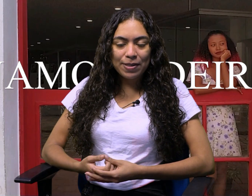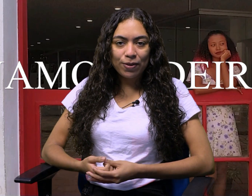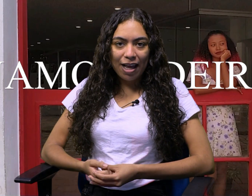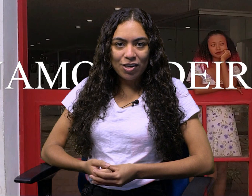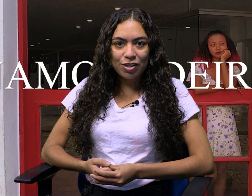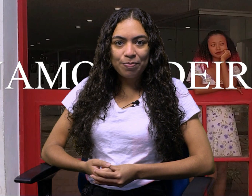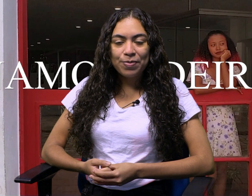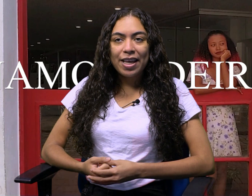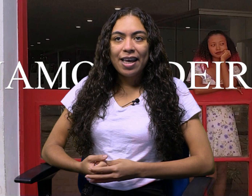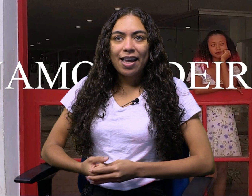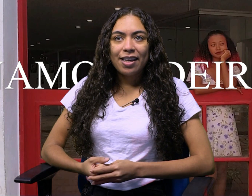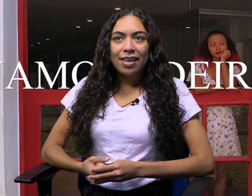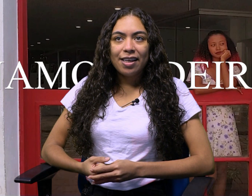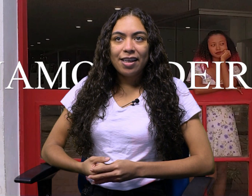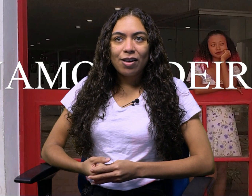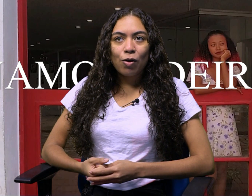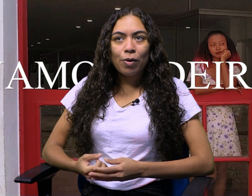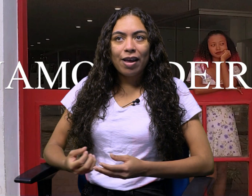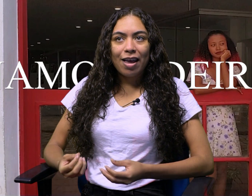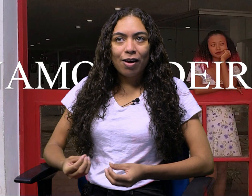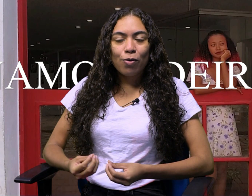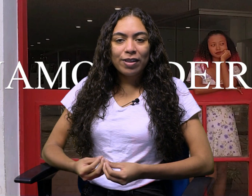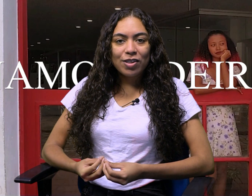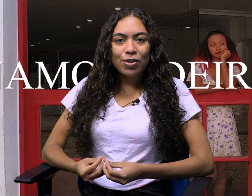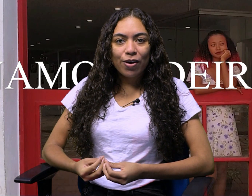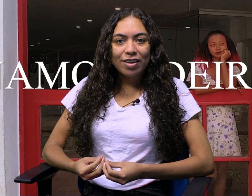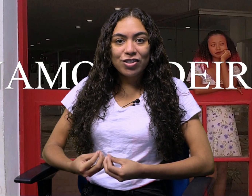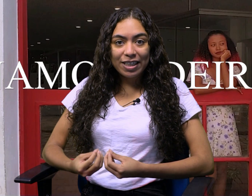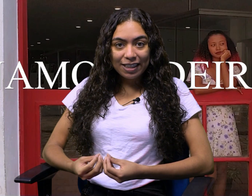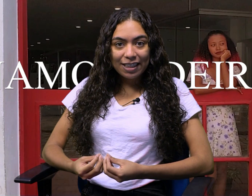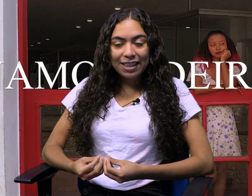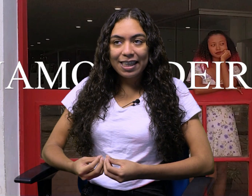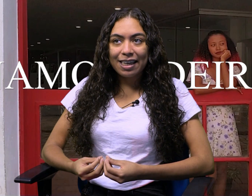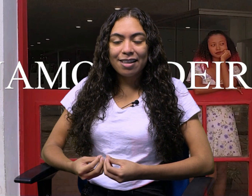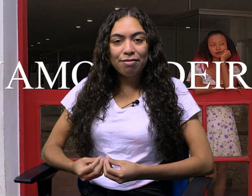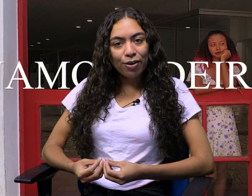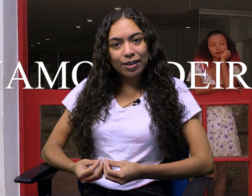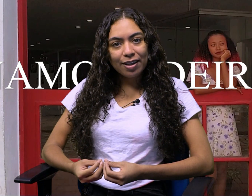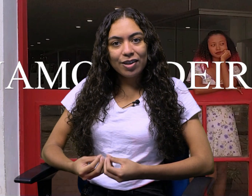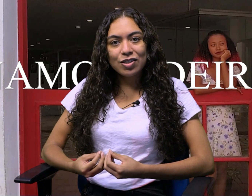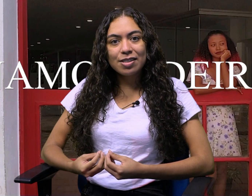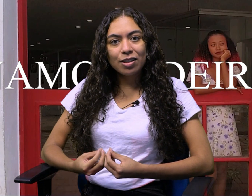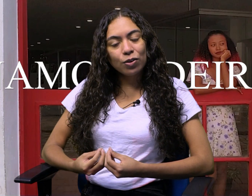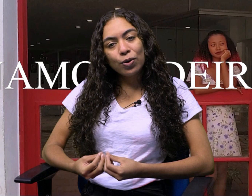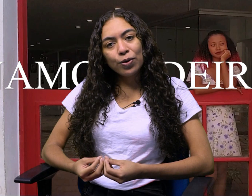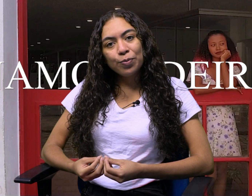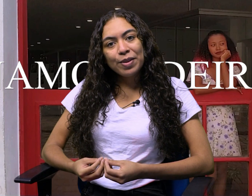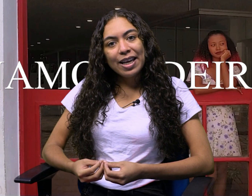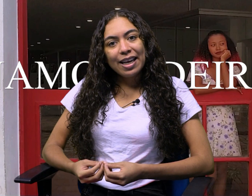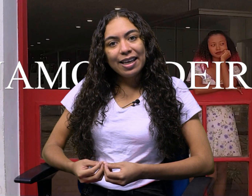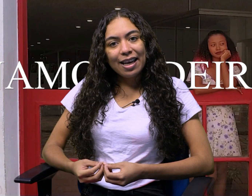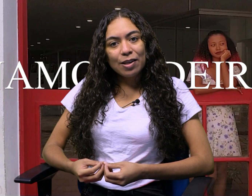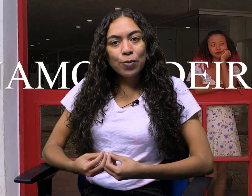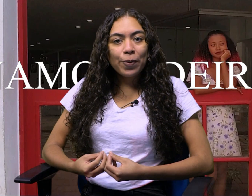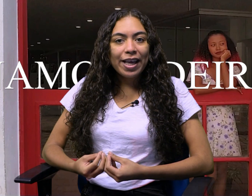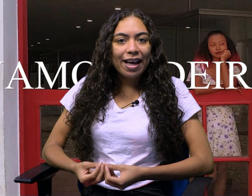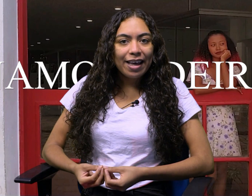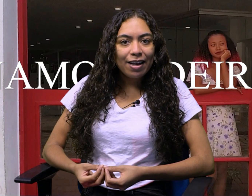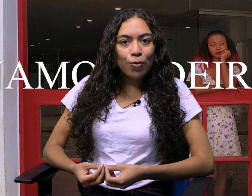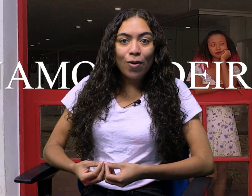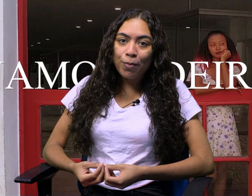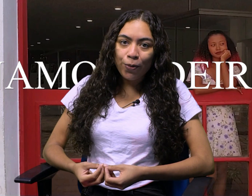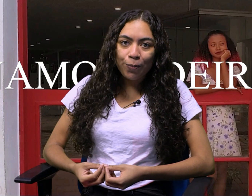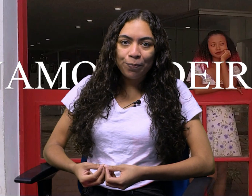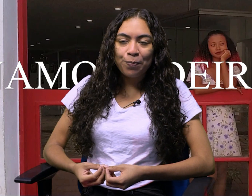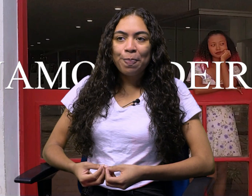essa personagem e conta a história de Ana, que ela é devota de Santo Antônio, e ela suplica a